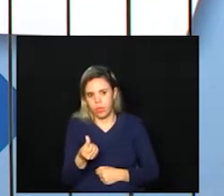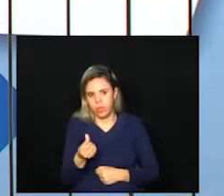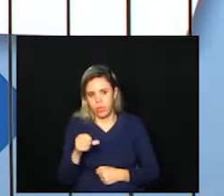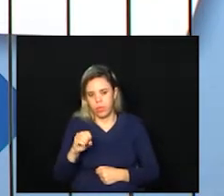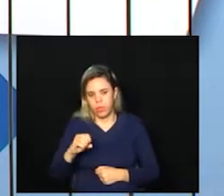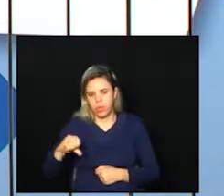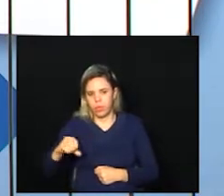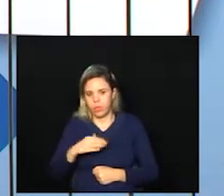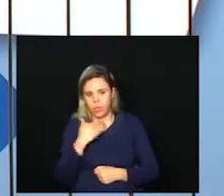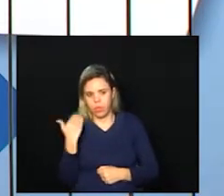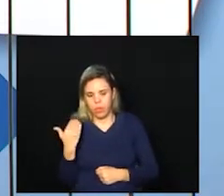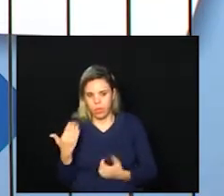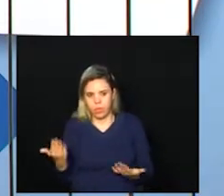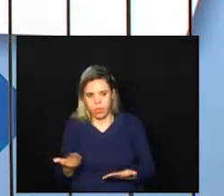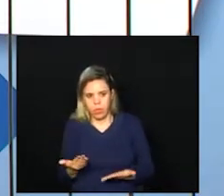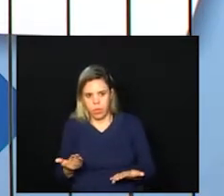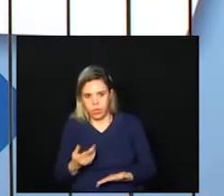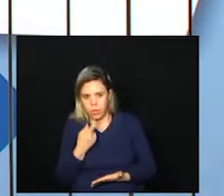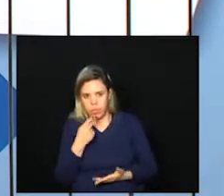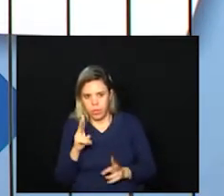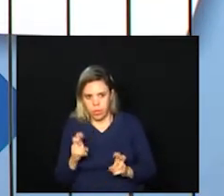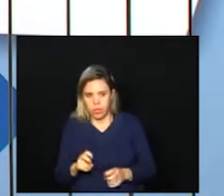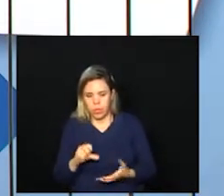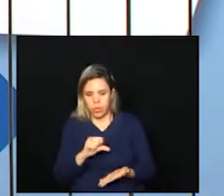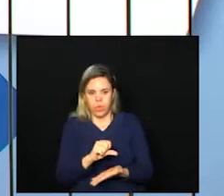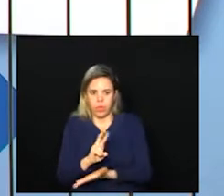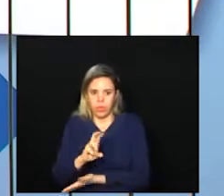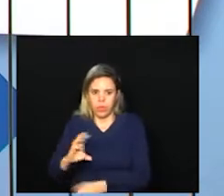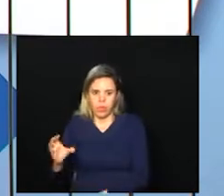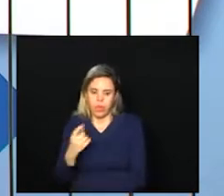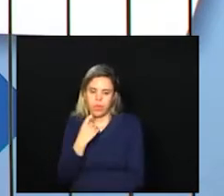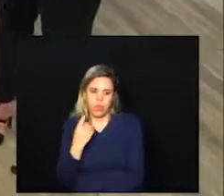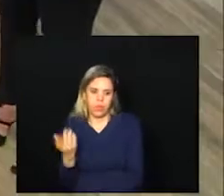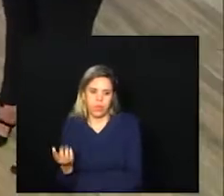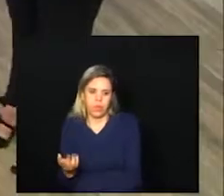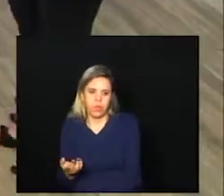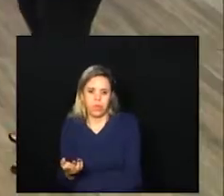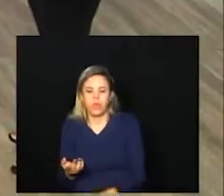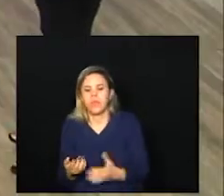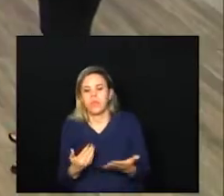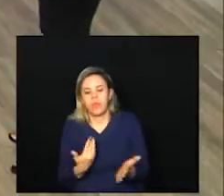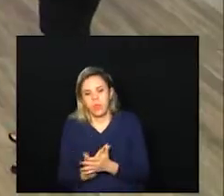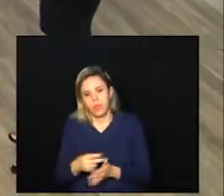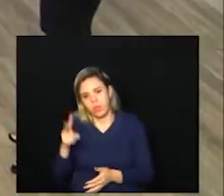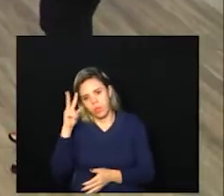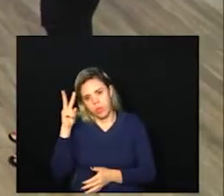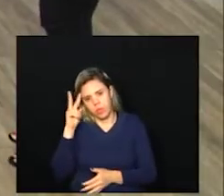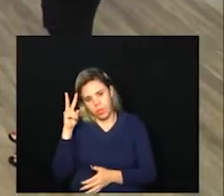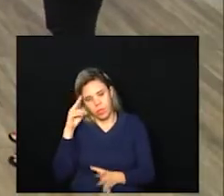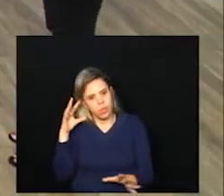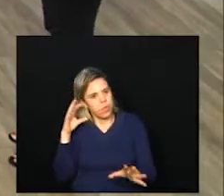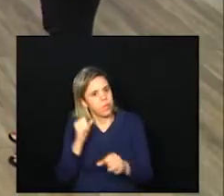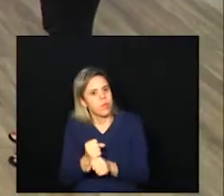142.609 mortes. Agora nós vamos falar da região metropolitana de Campinas, que até esta segunda-feira